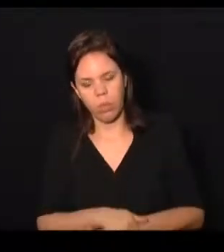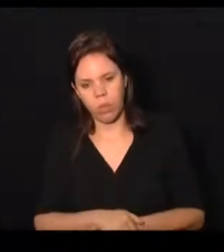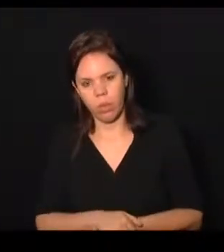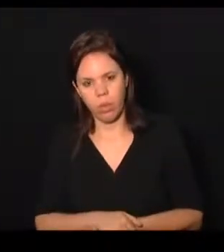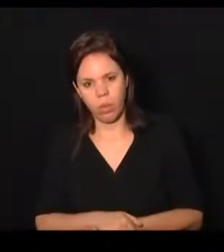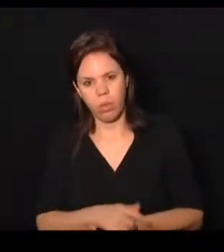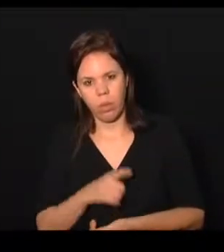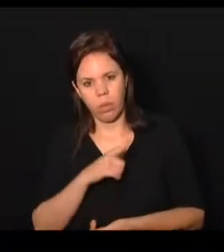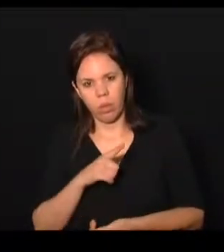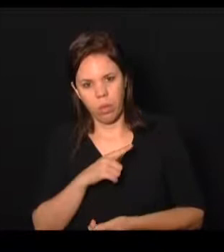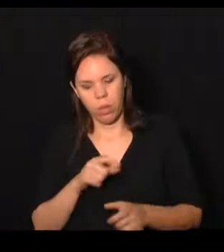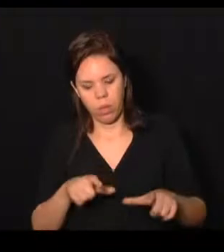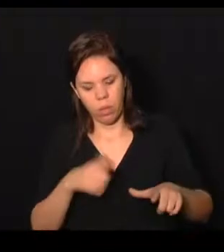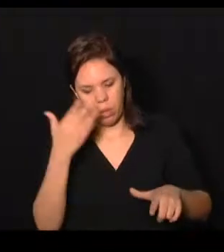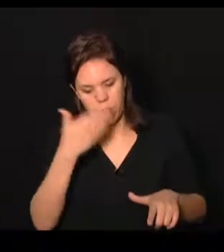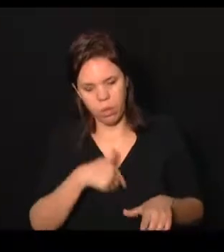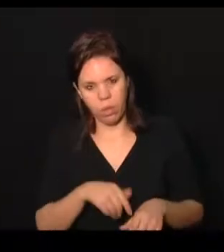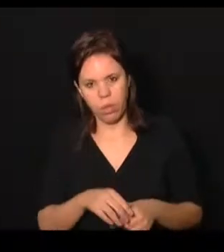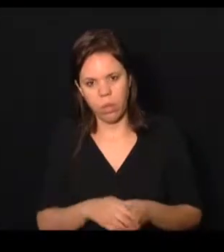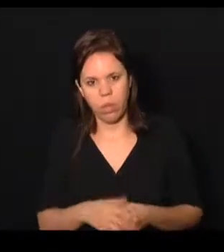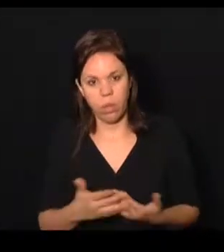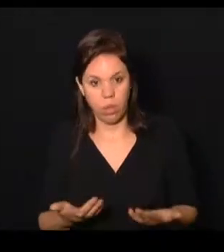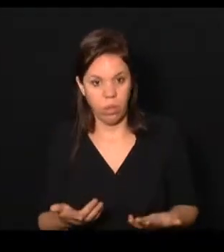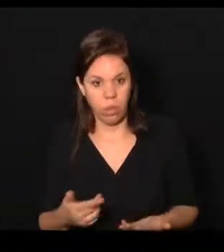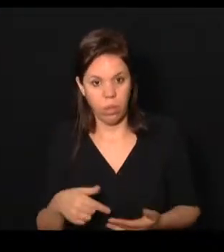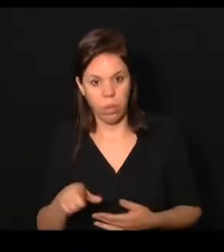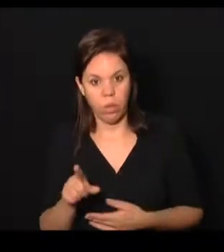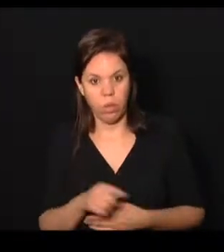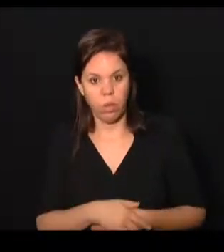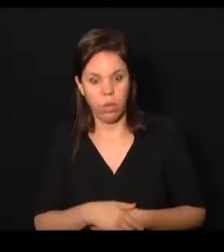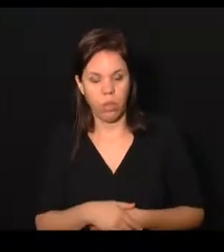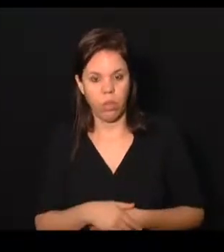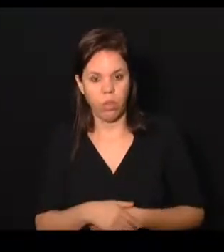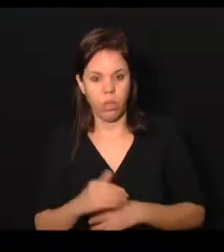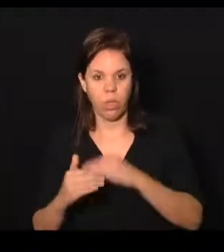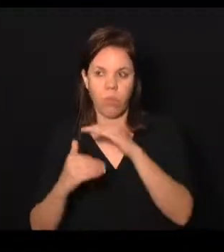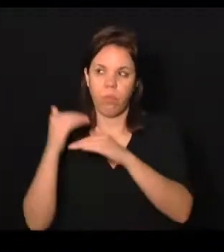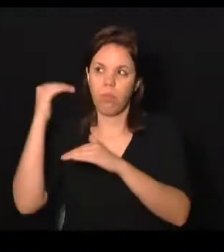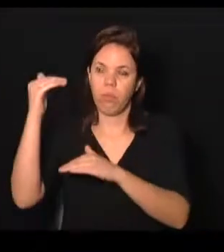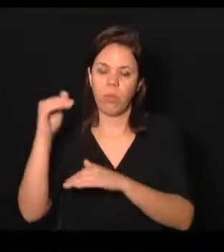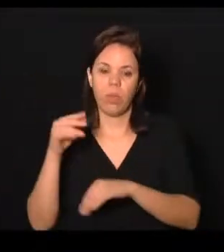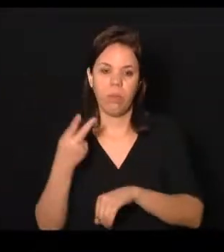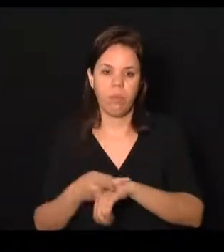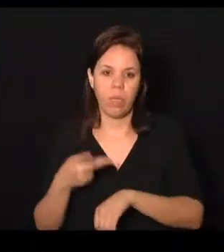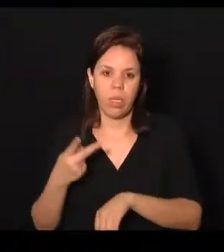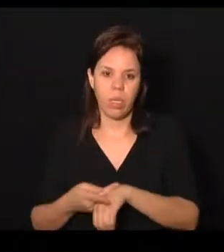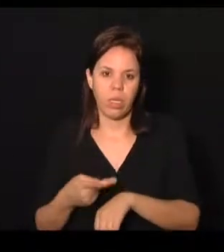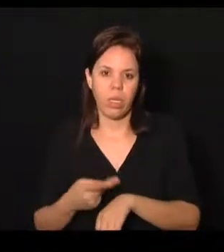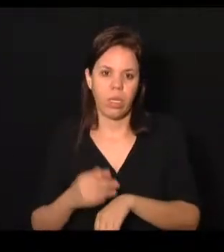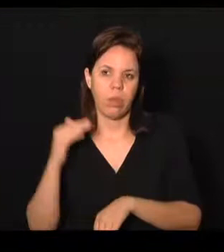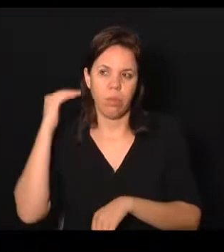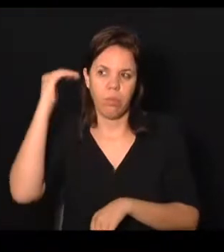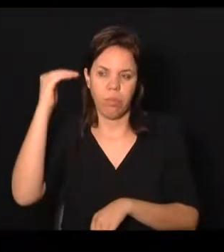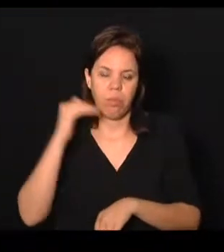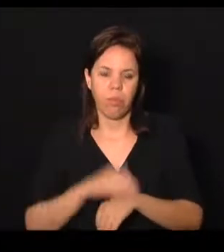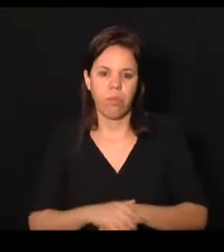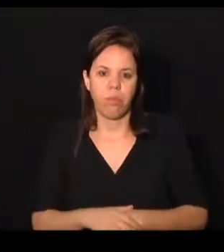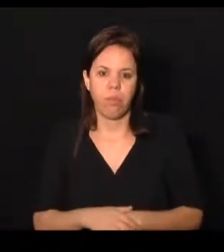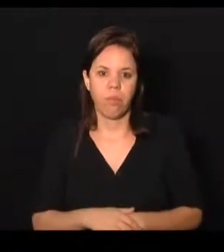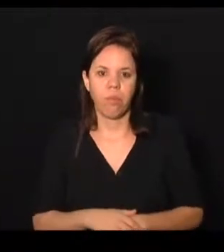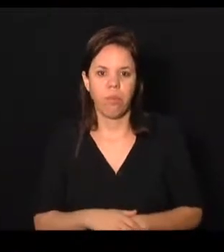tem um certificado, e eu estava indo para o prata, né, já certificado categoria prata.